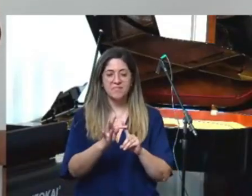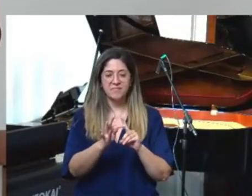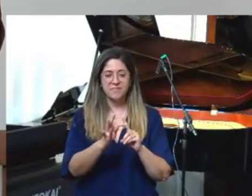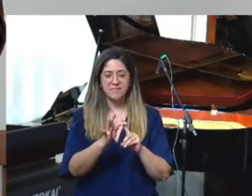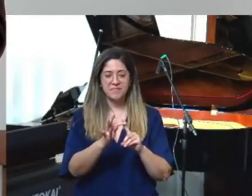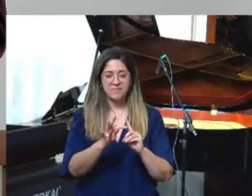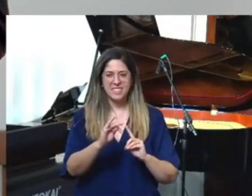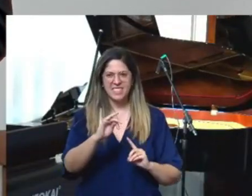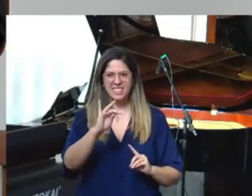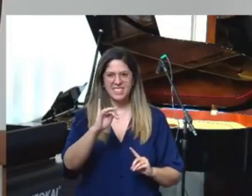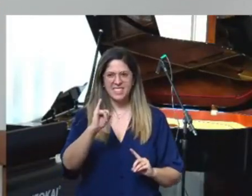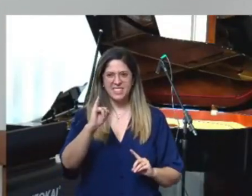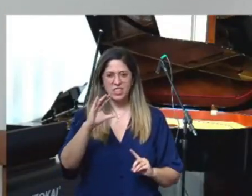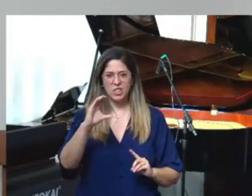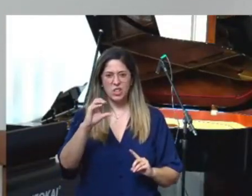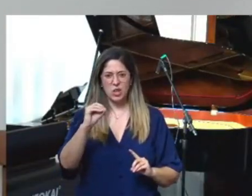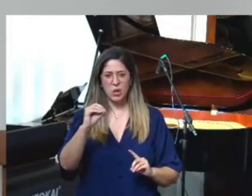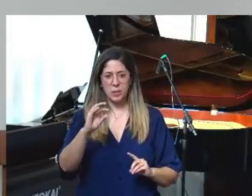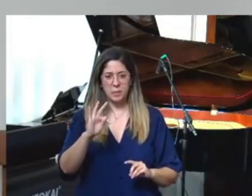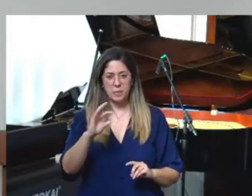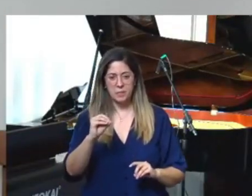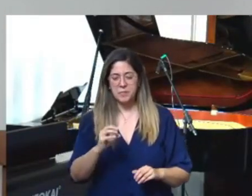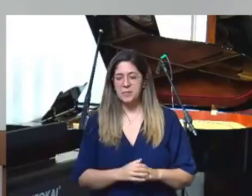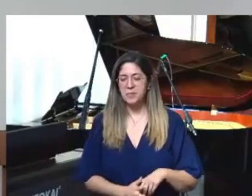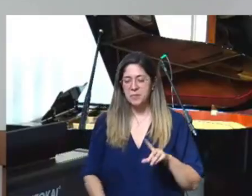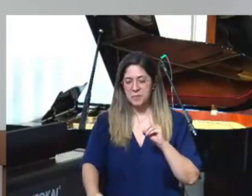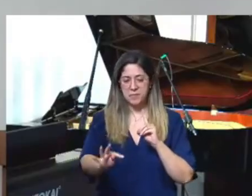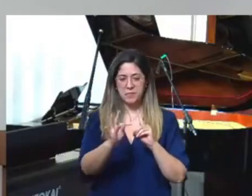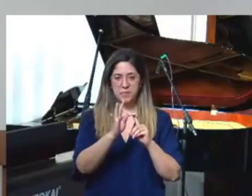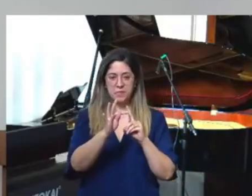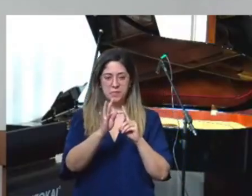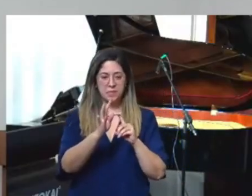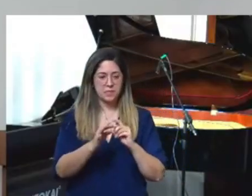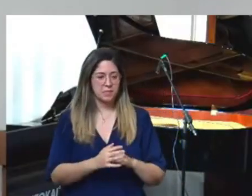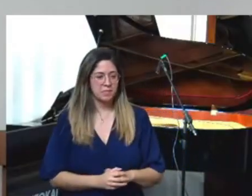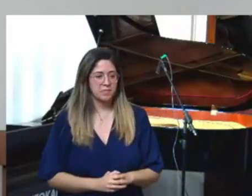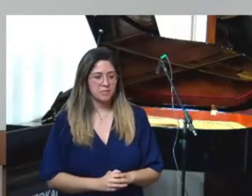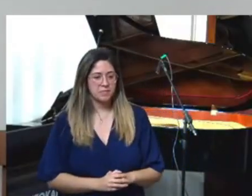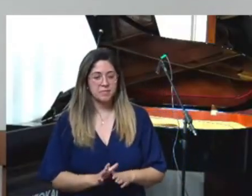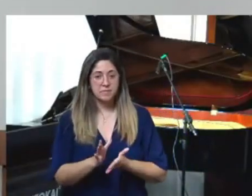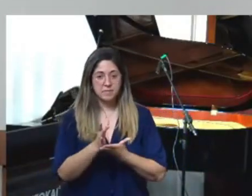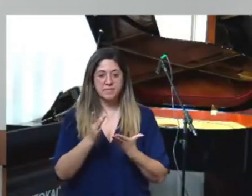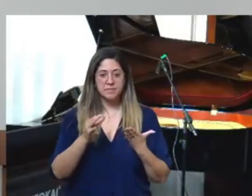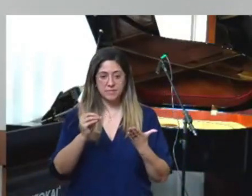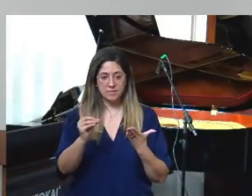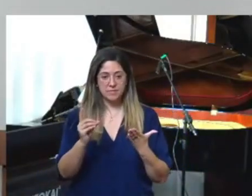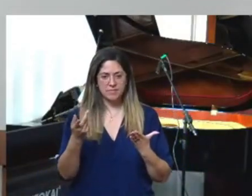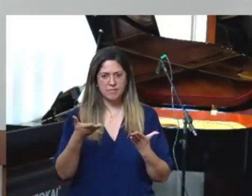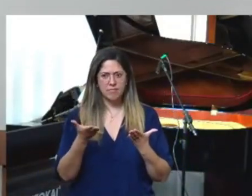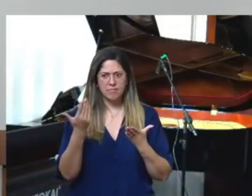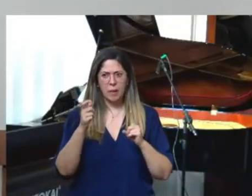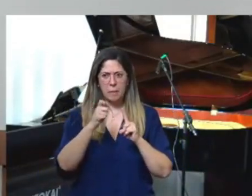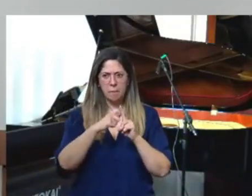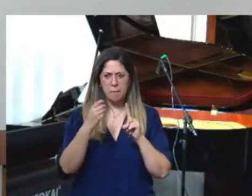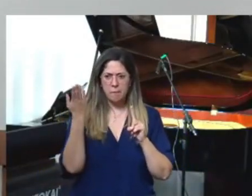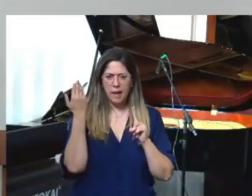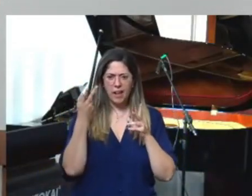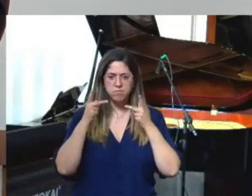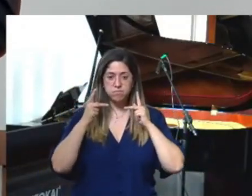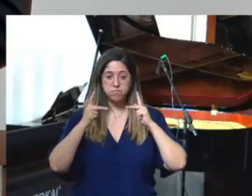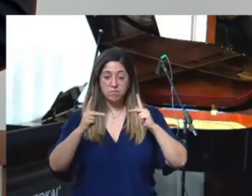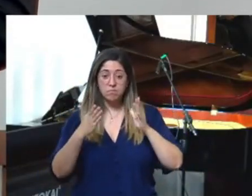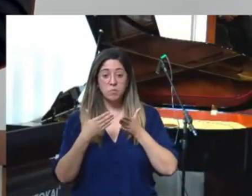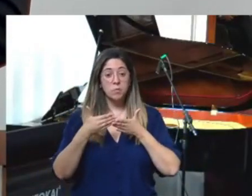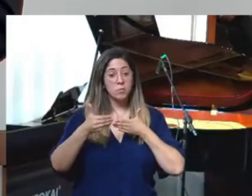a Tito. Vamos dar continuidade à exposição que nós demos início no mês passado,